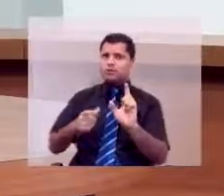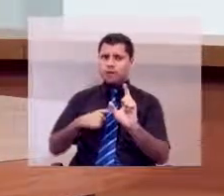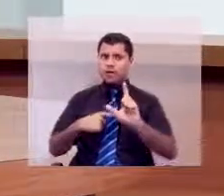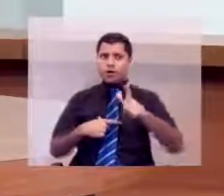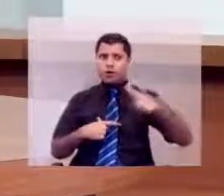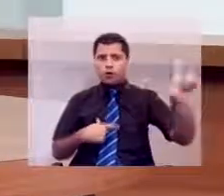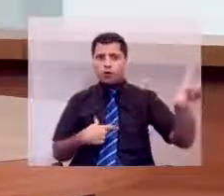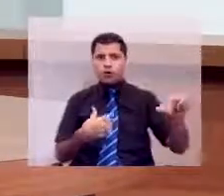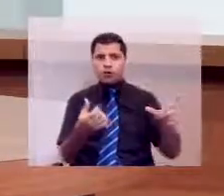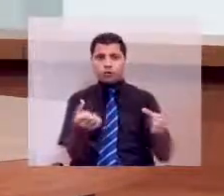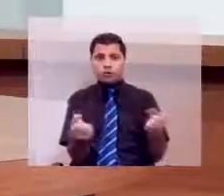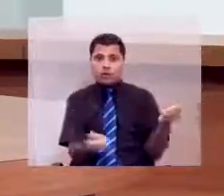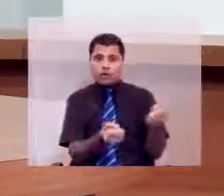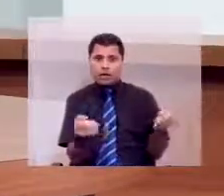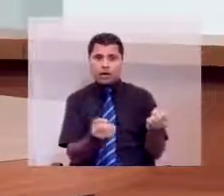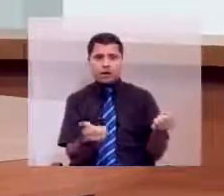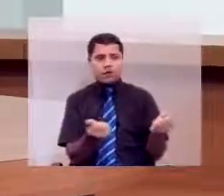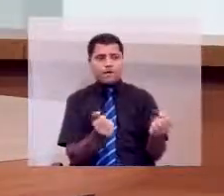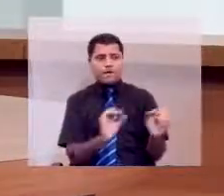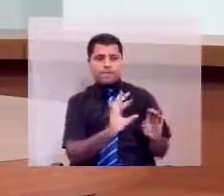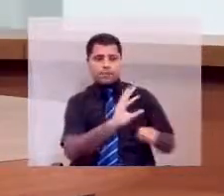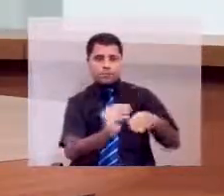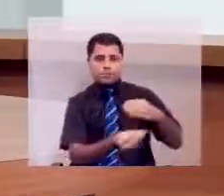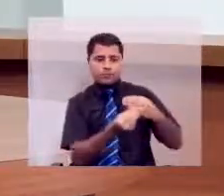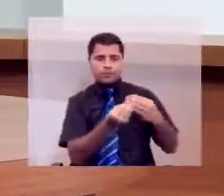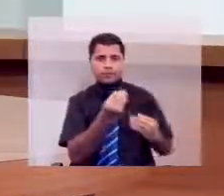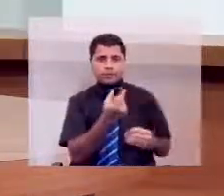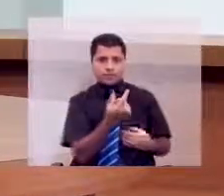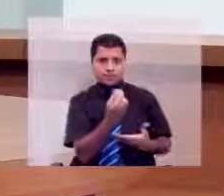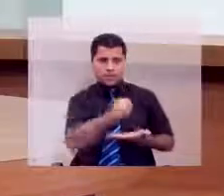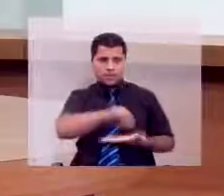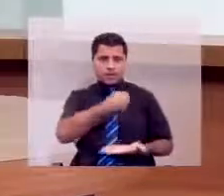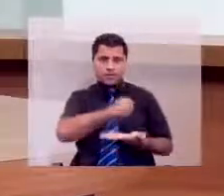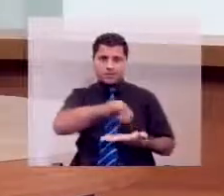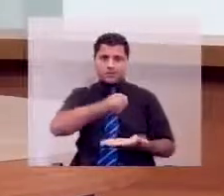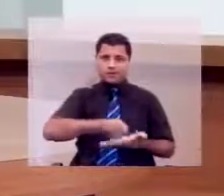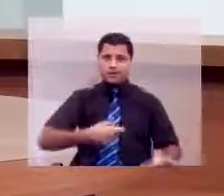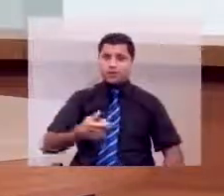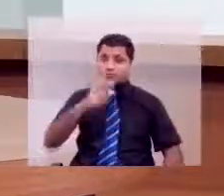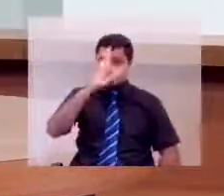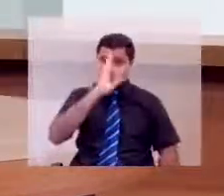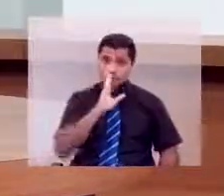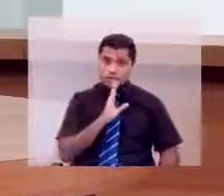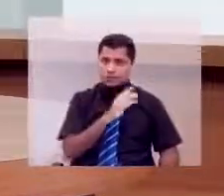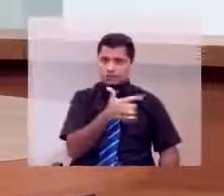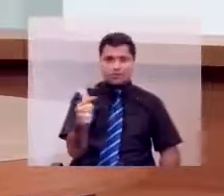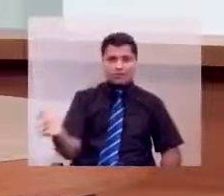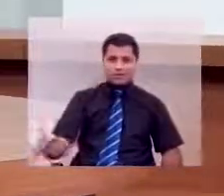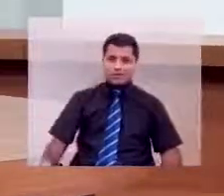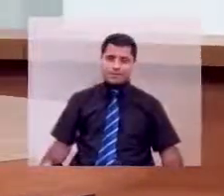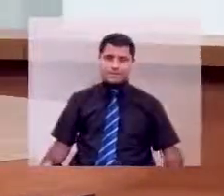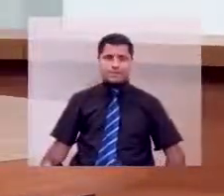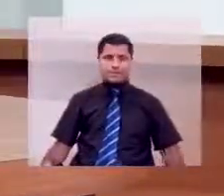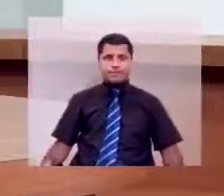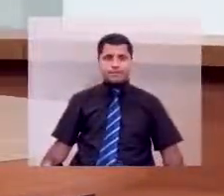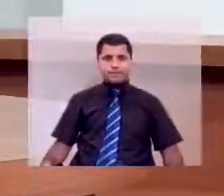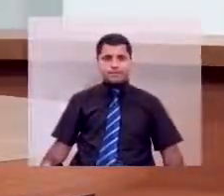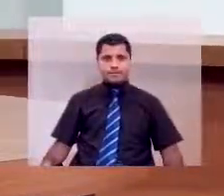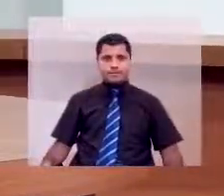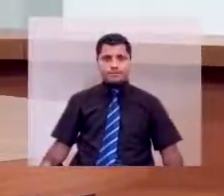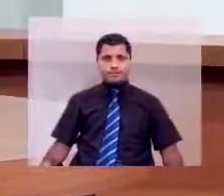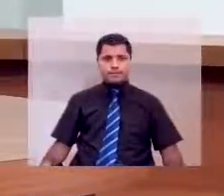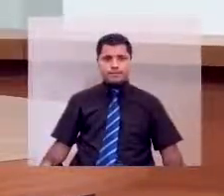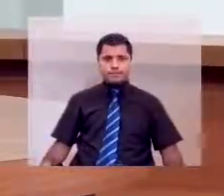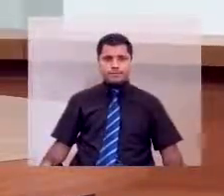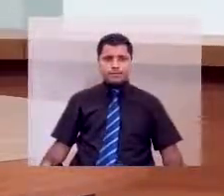transfer, colocando como transporte gratuito. Ora, não existe almoço de graça. Não existe almoço